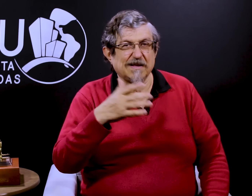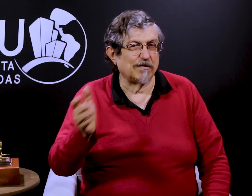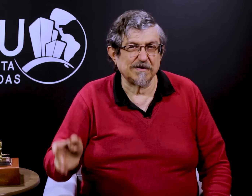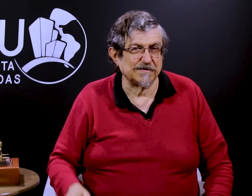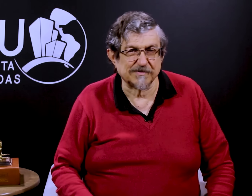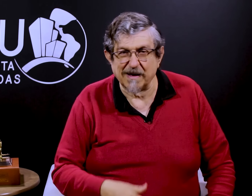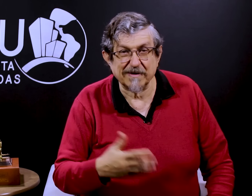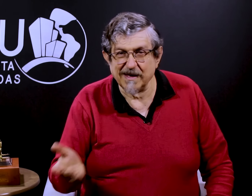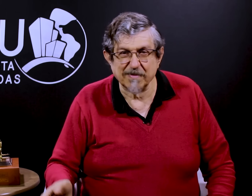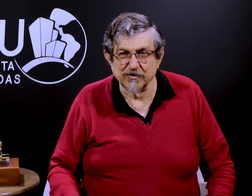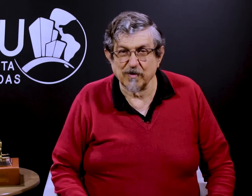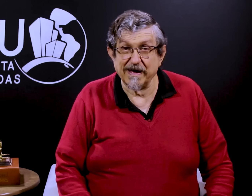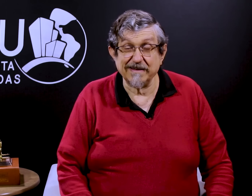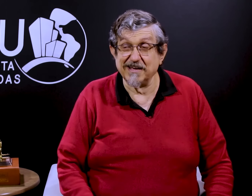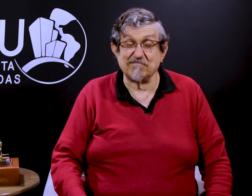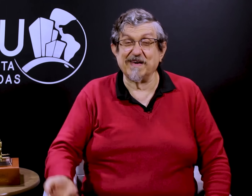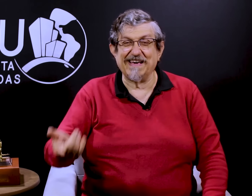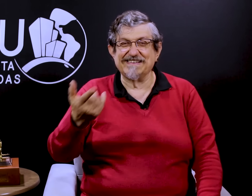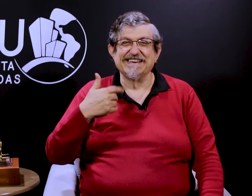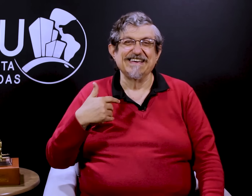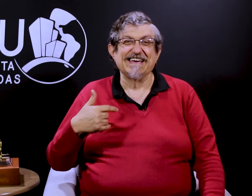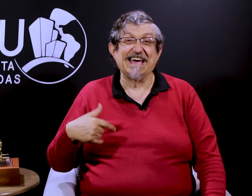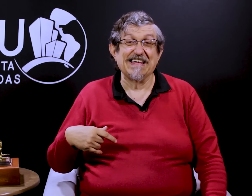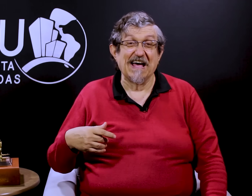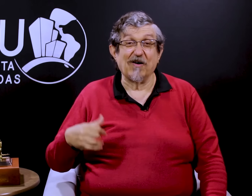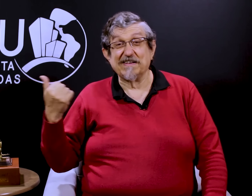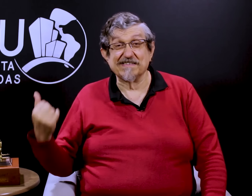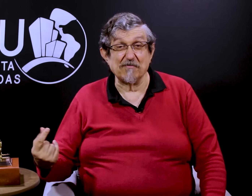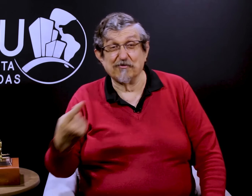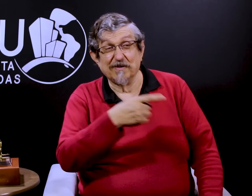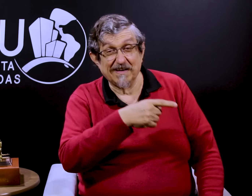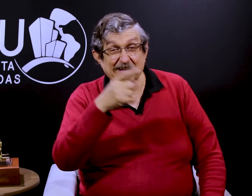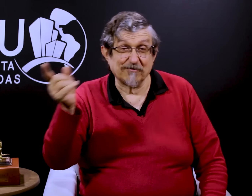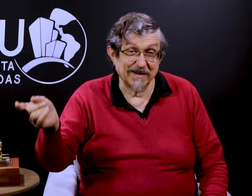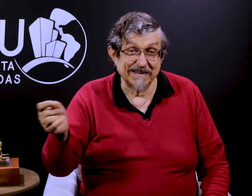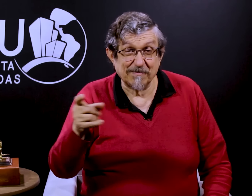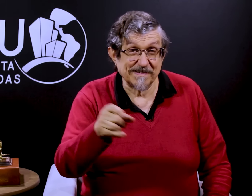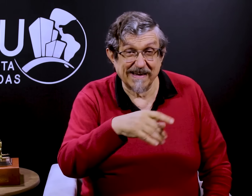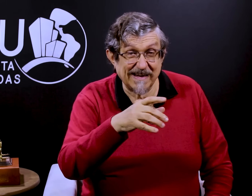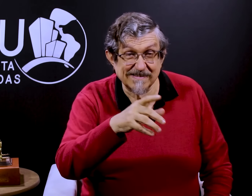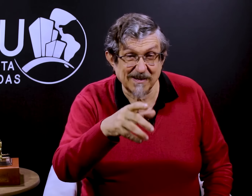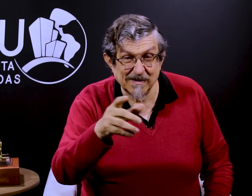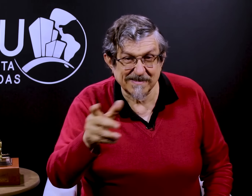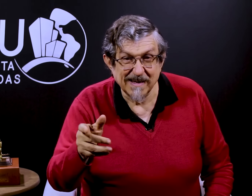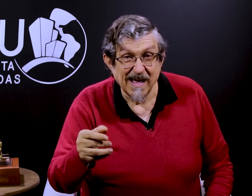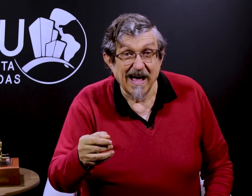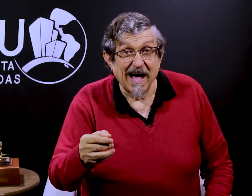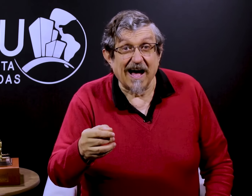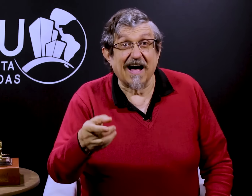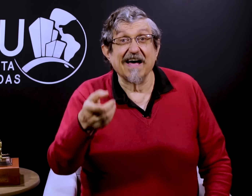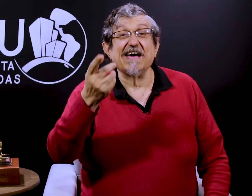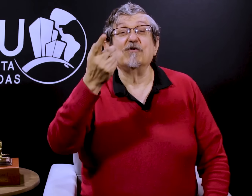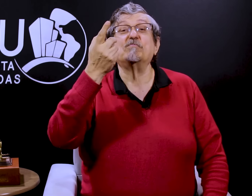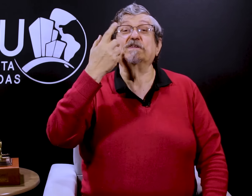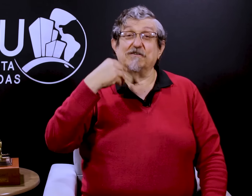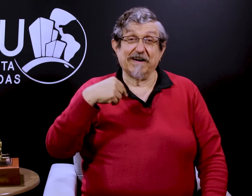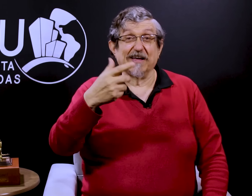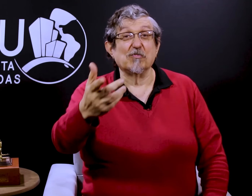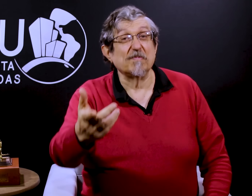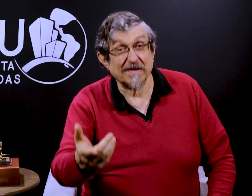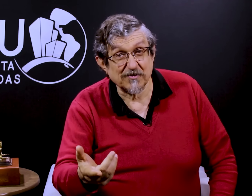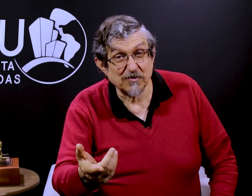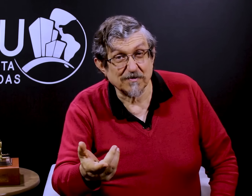dia tal e não sabe quem a pessoa é e de repente ele alguém diz sabe o Fulano a fulana Pois é eles são assim ah é Opa